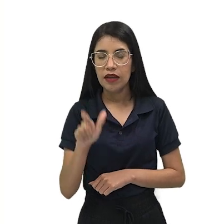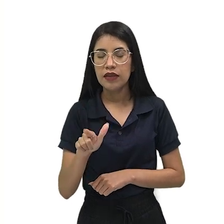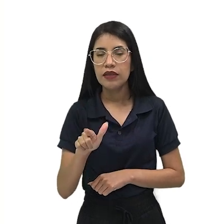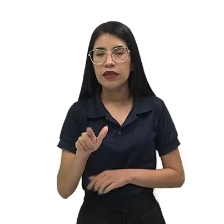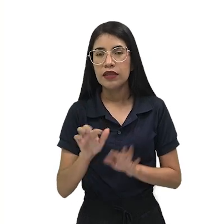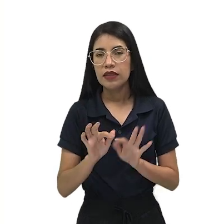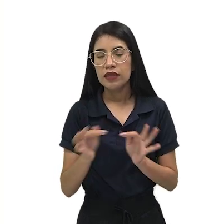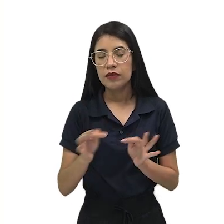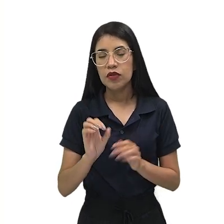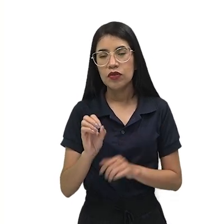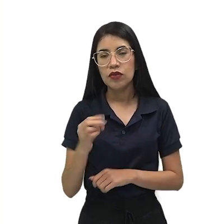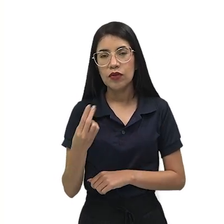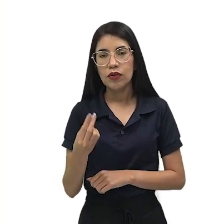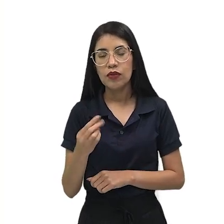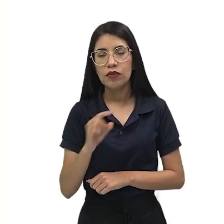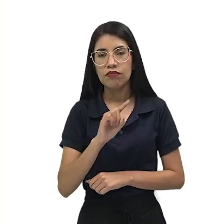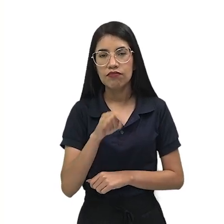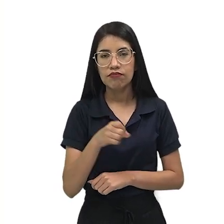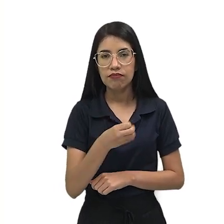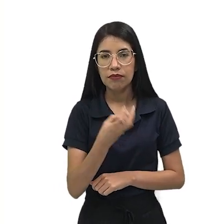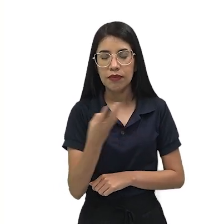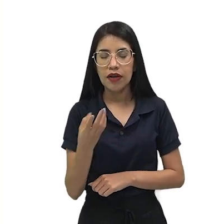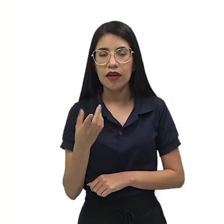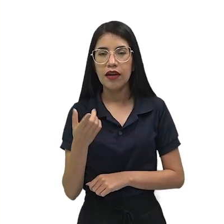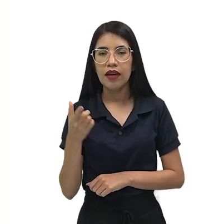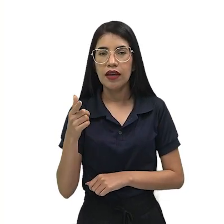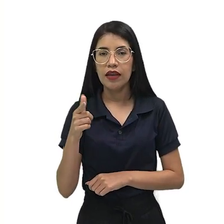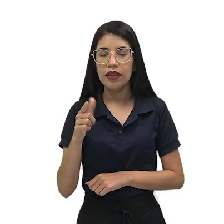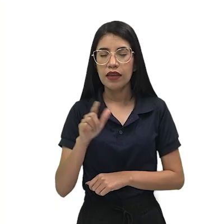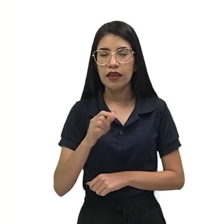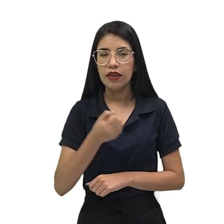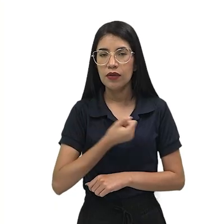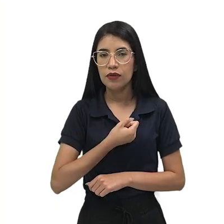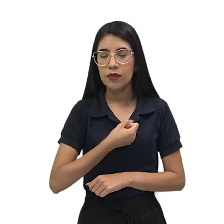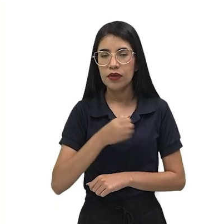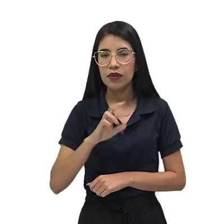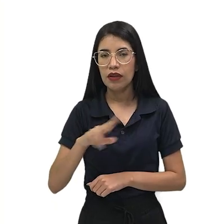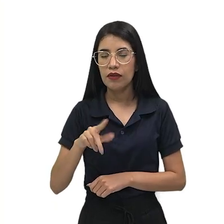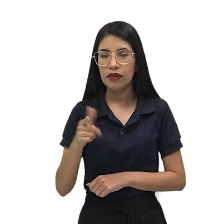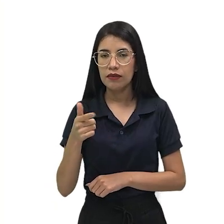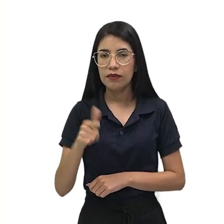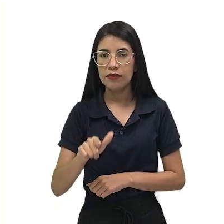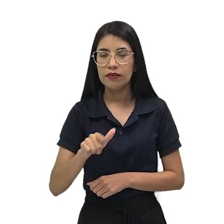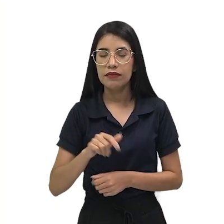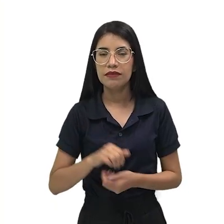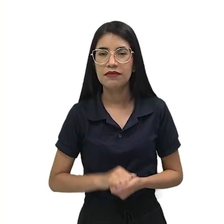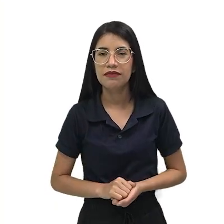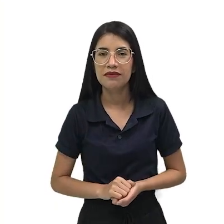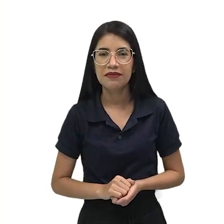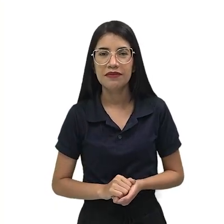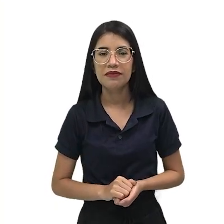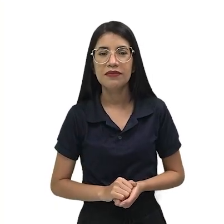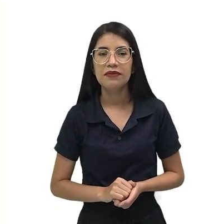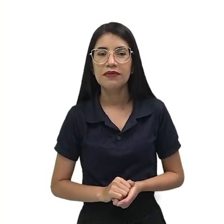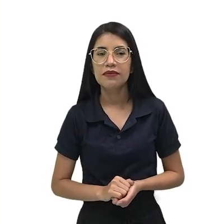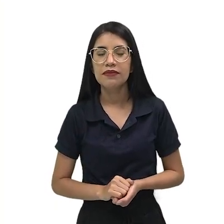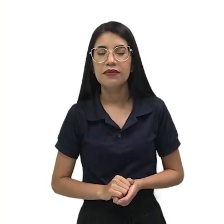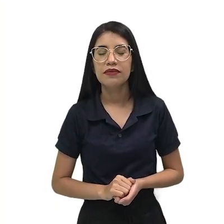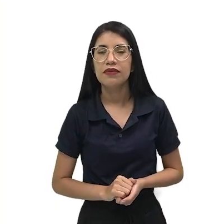composta. Você tem que identificar isso. Dízima periódica simples ou